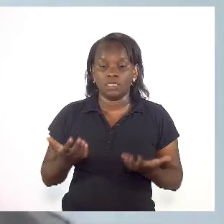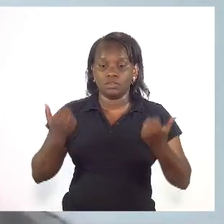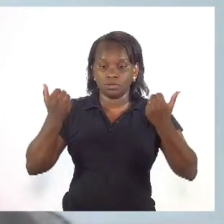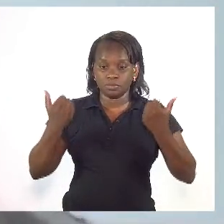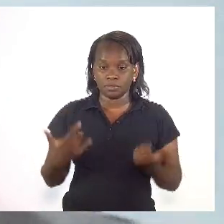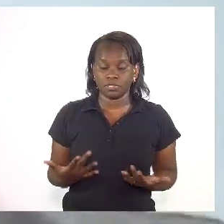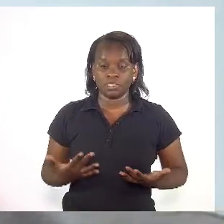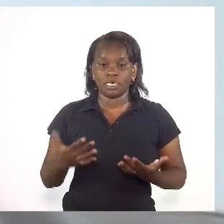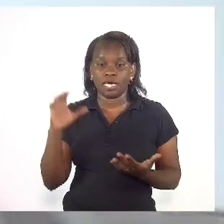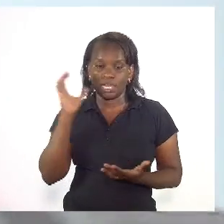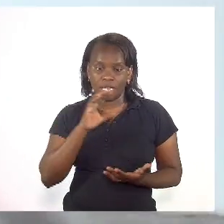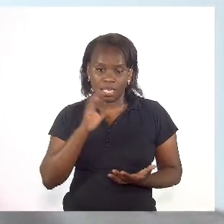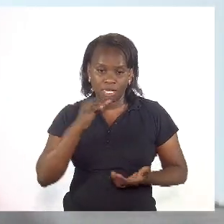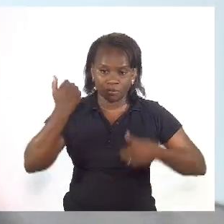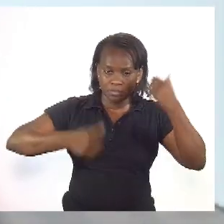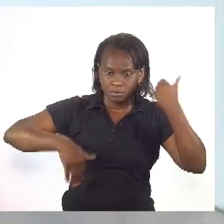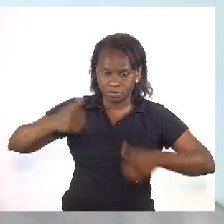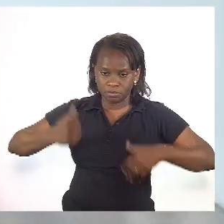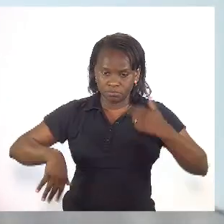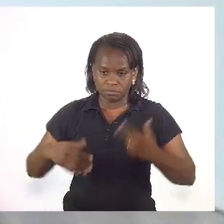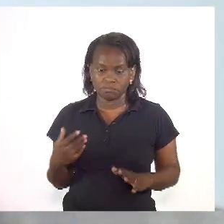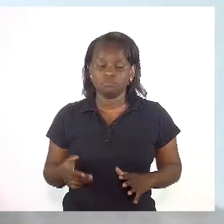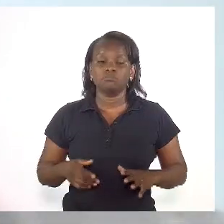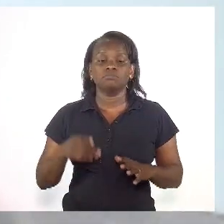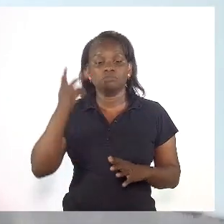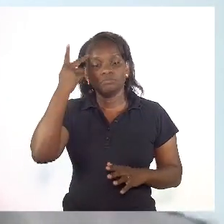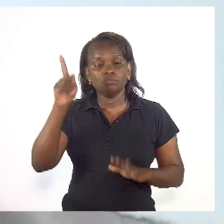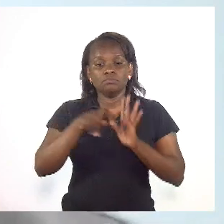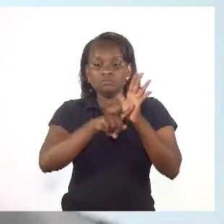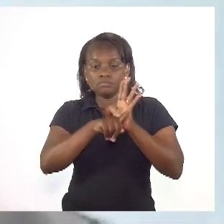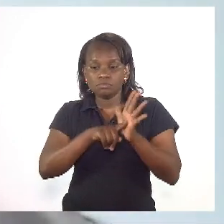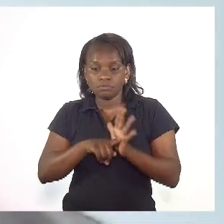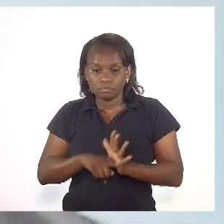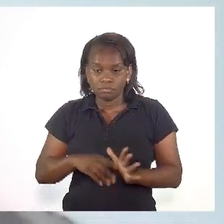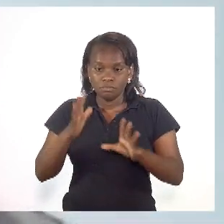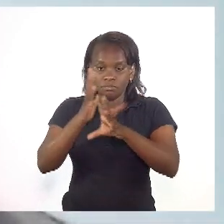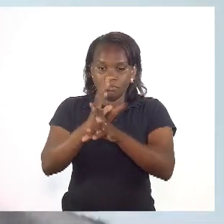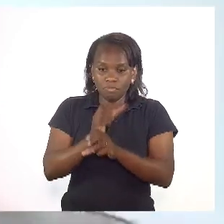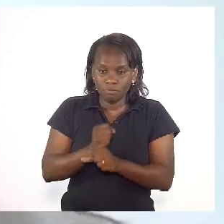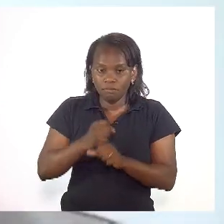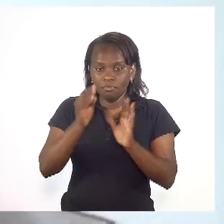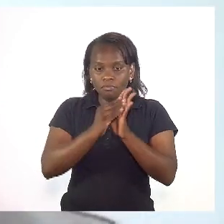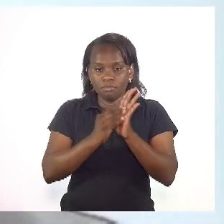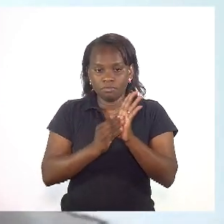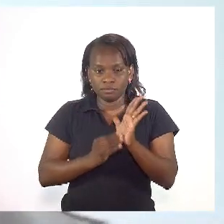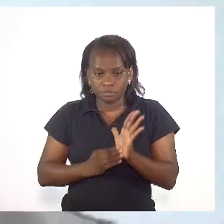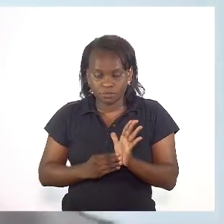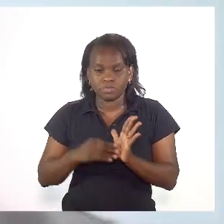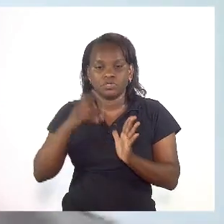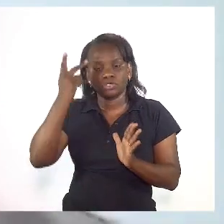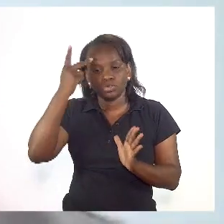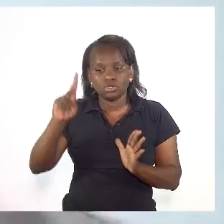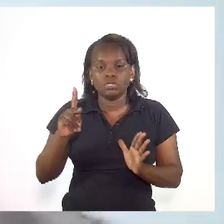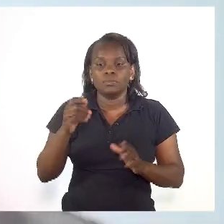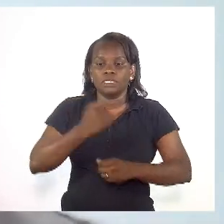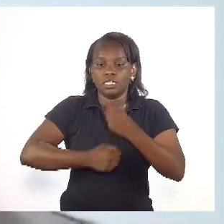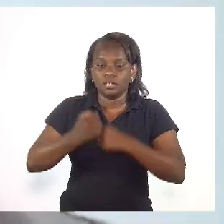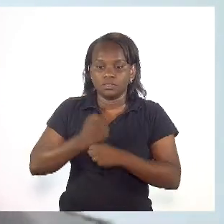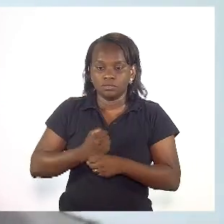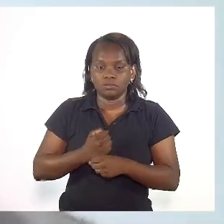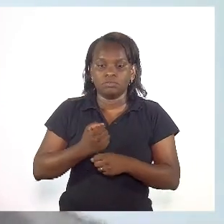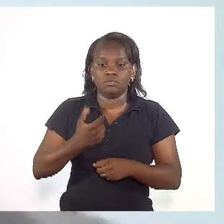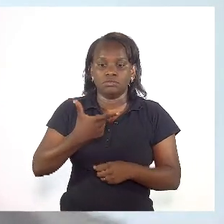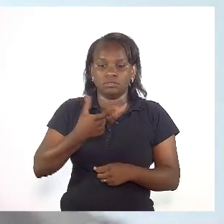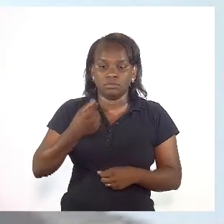uma rápida consideração sobre o exame das contas referentes ao exercício